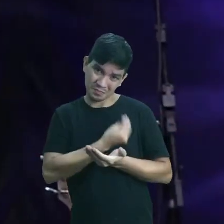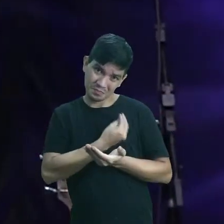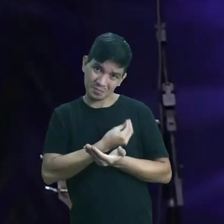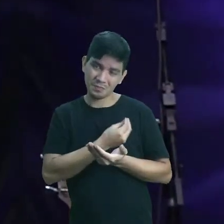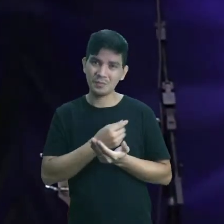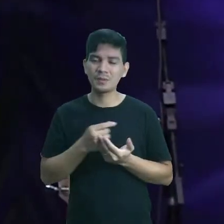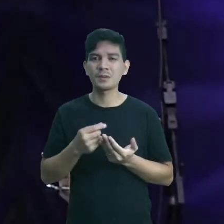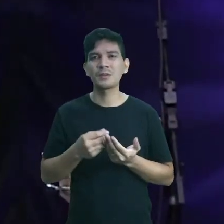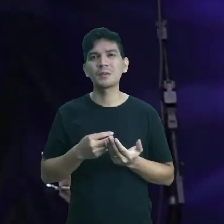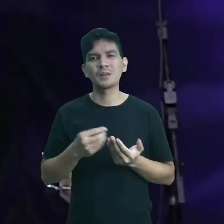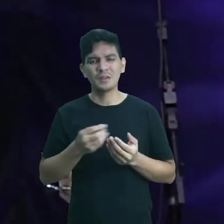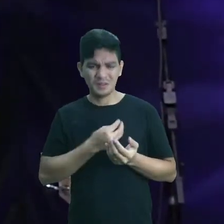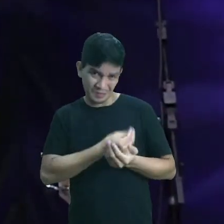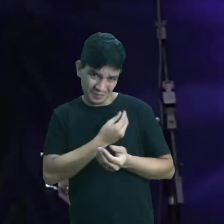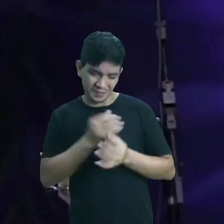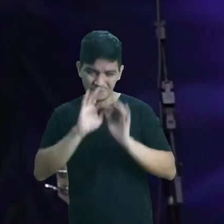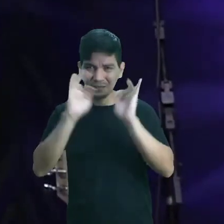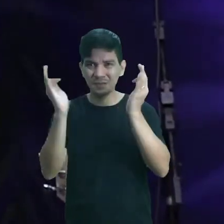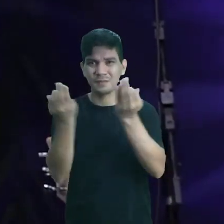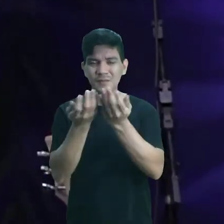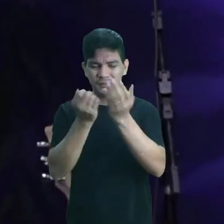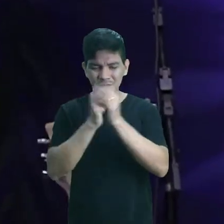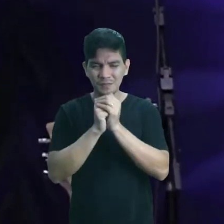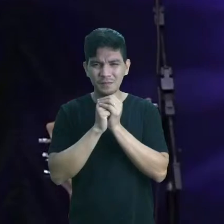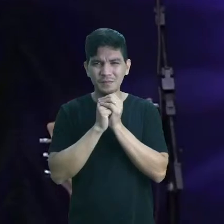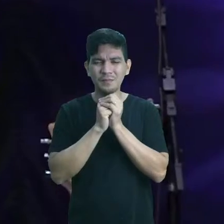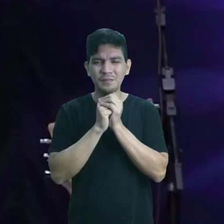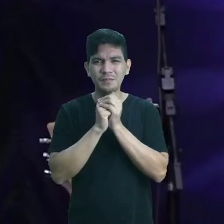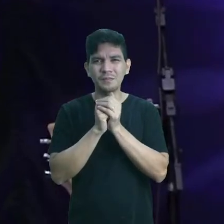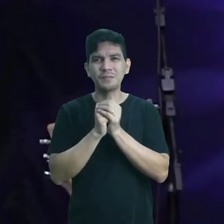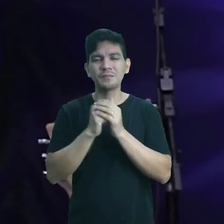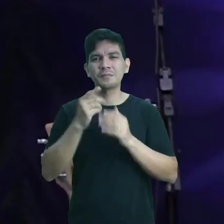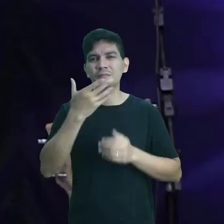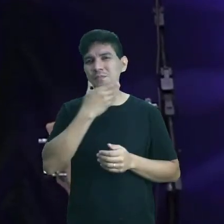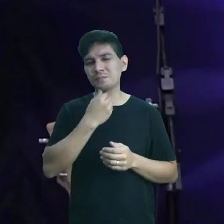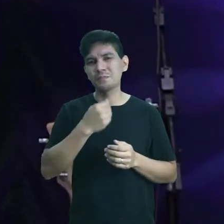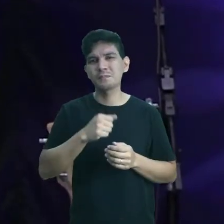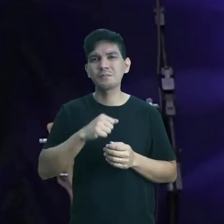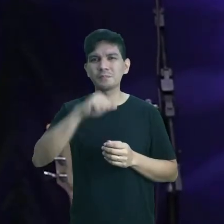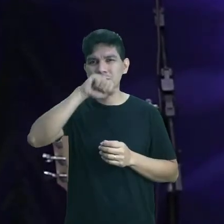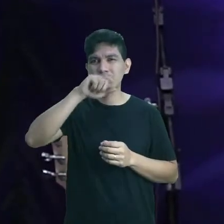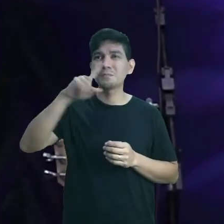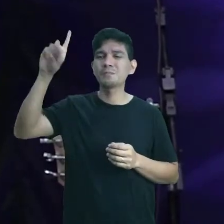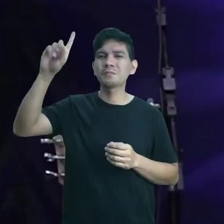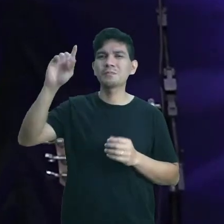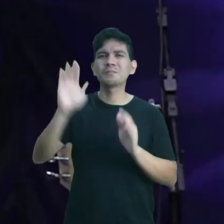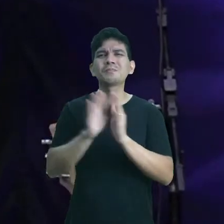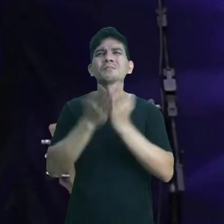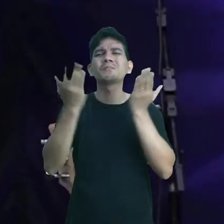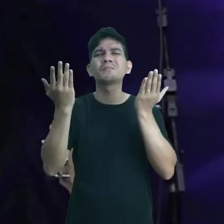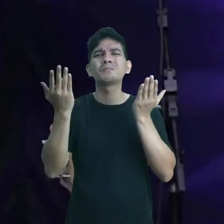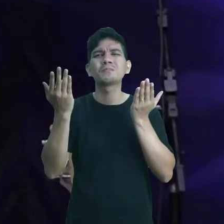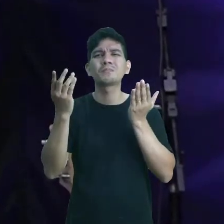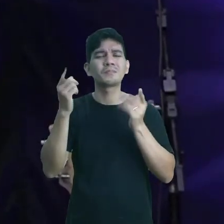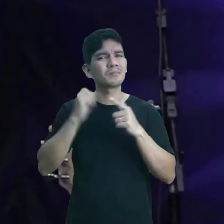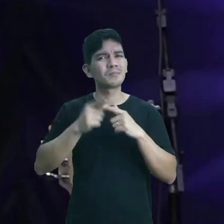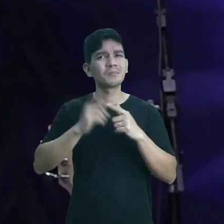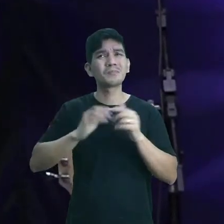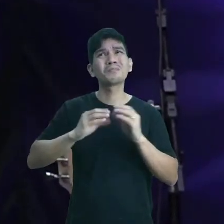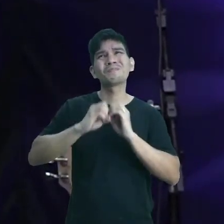da nossa família. Então oremos. Pai, eu te louvo, porque Tu és